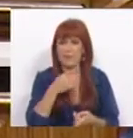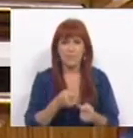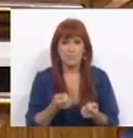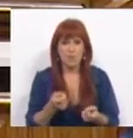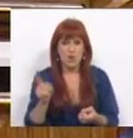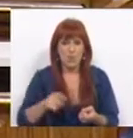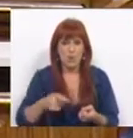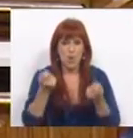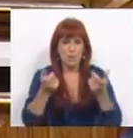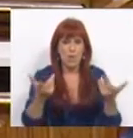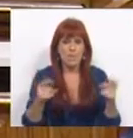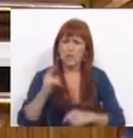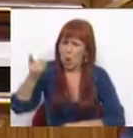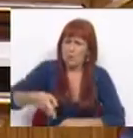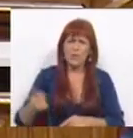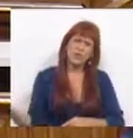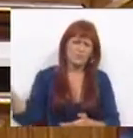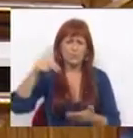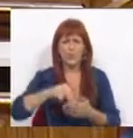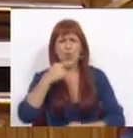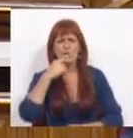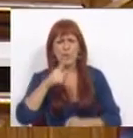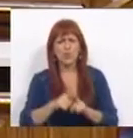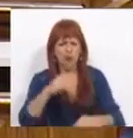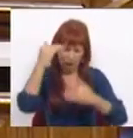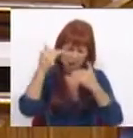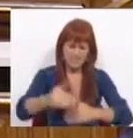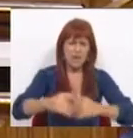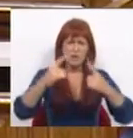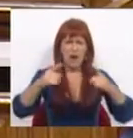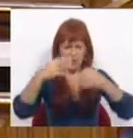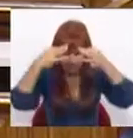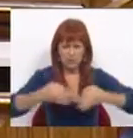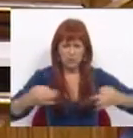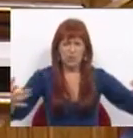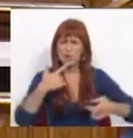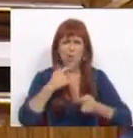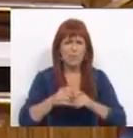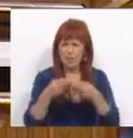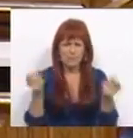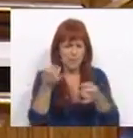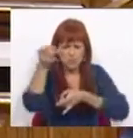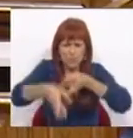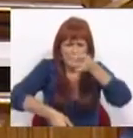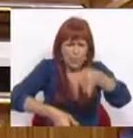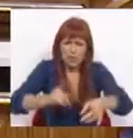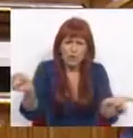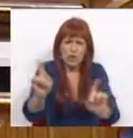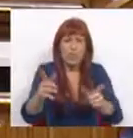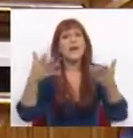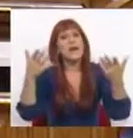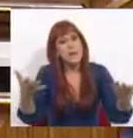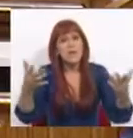poucas vezes, mas que o obrigaram a vir dizer que há limites de dignidade que não podem ser ultrapassados. Foi